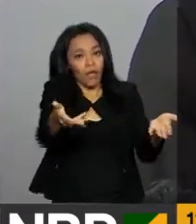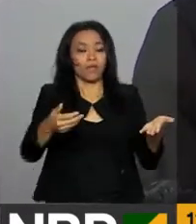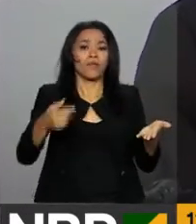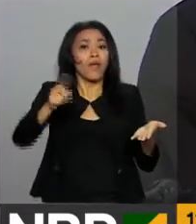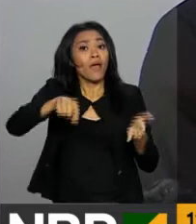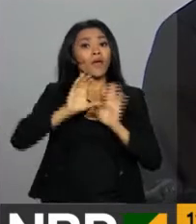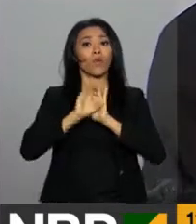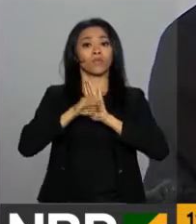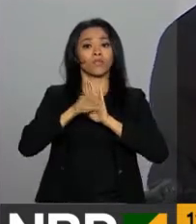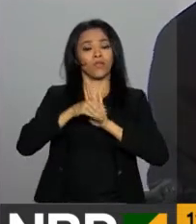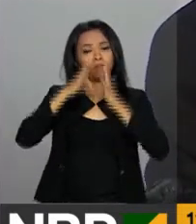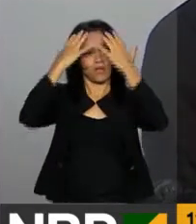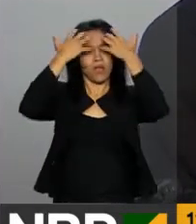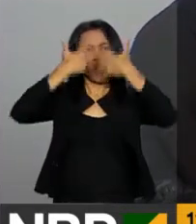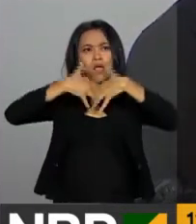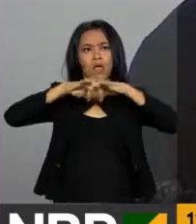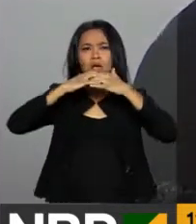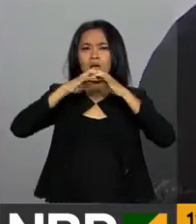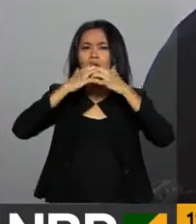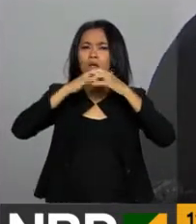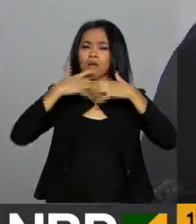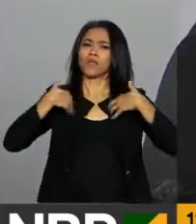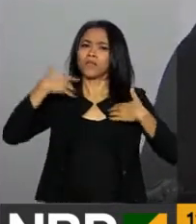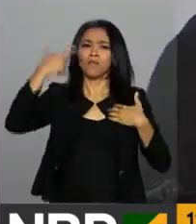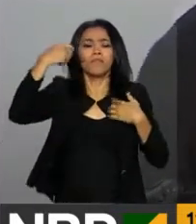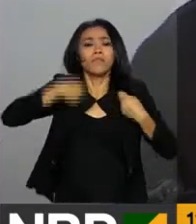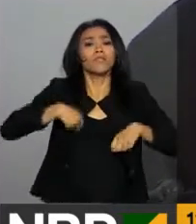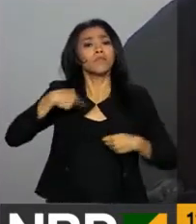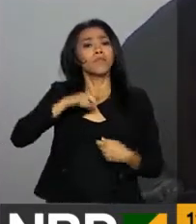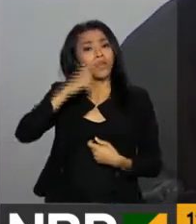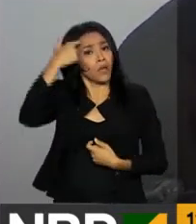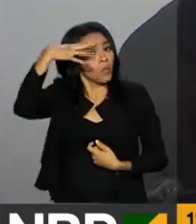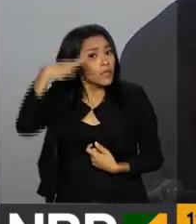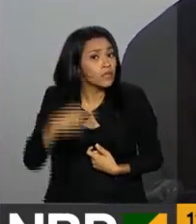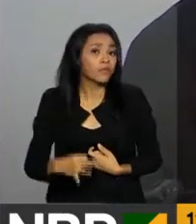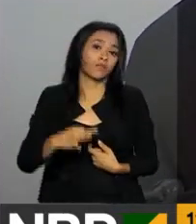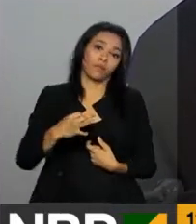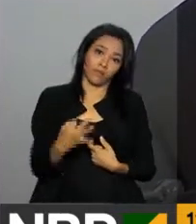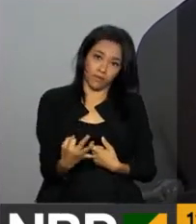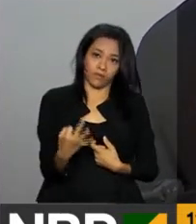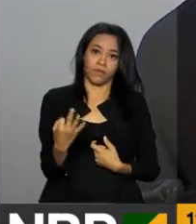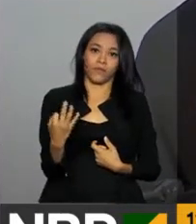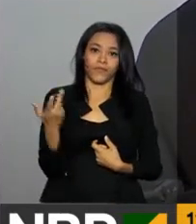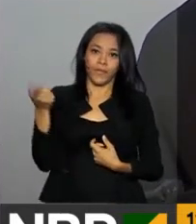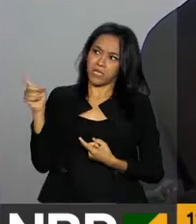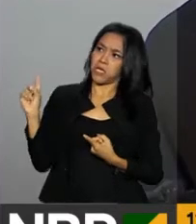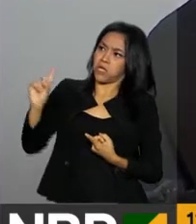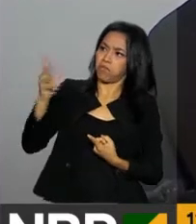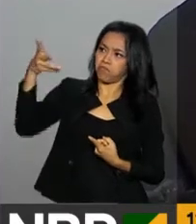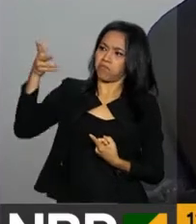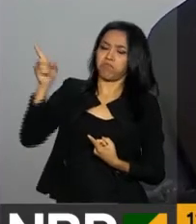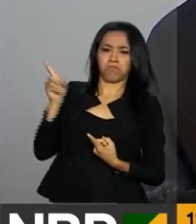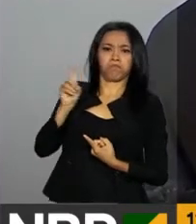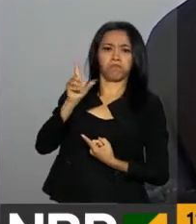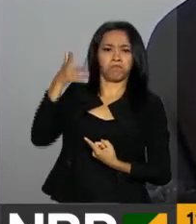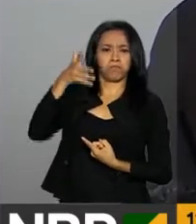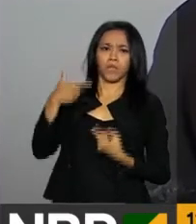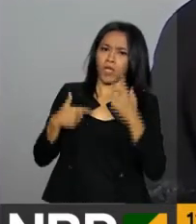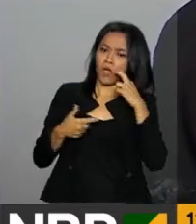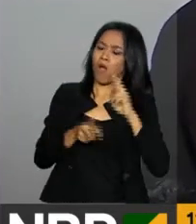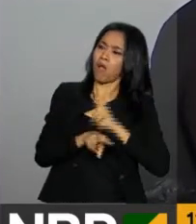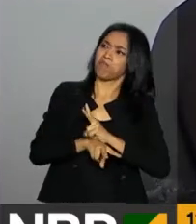revigorar a todo e qualquer momento promissor vindo aqui das palavras duas mais errado porque